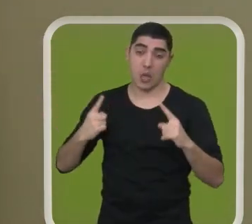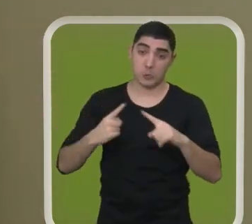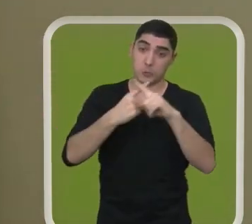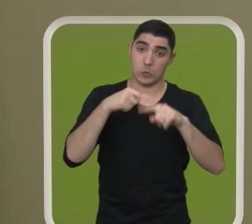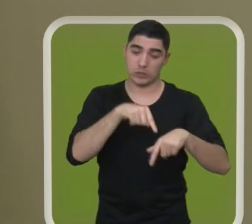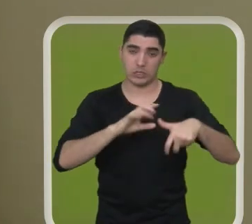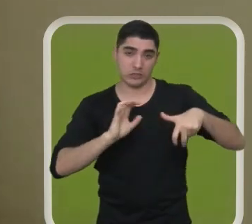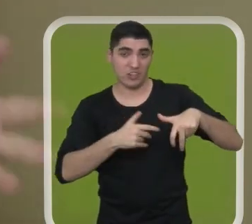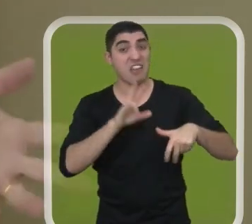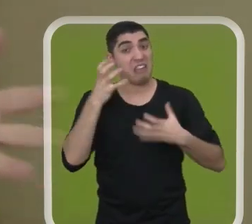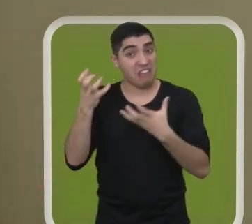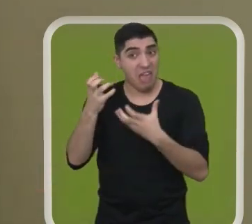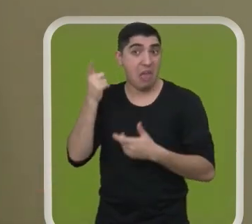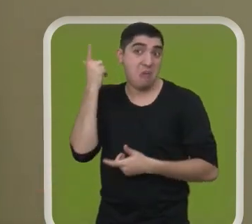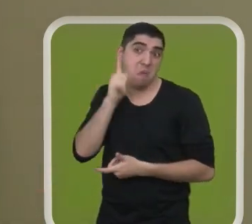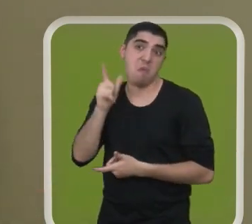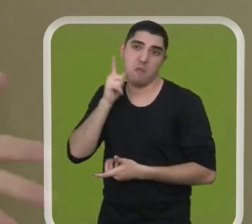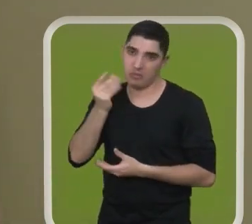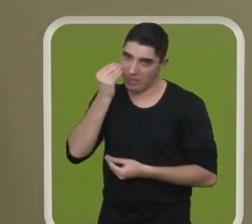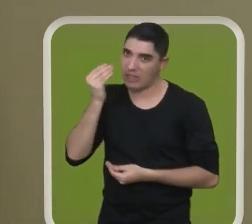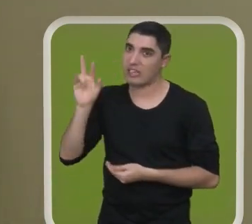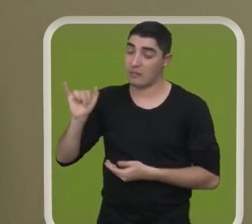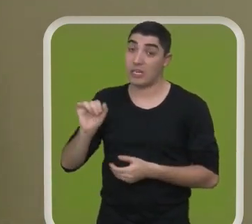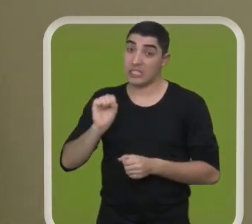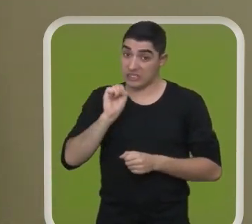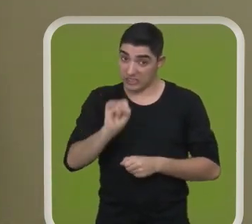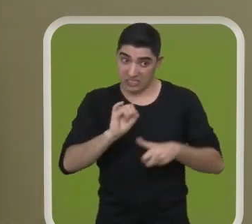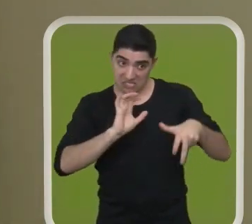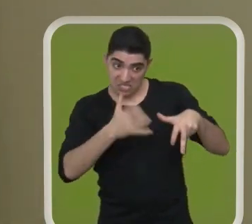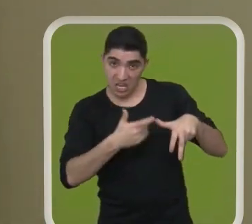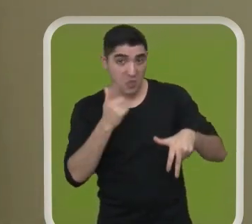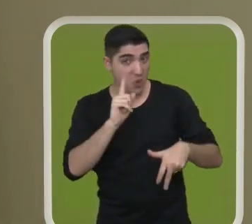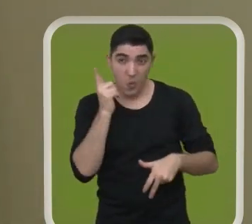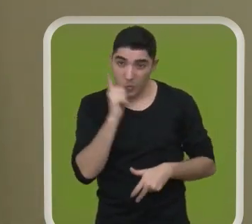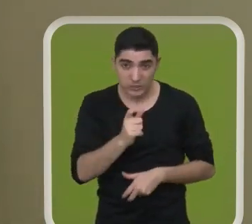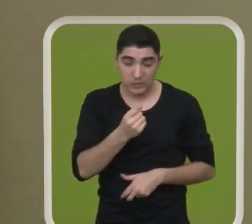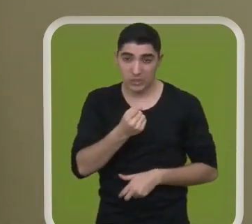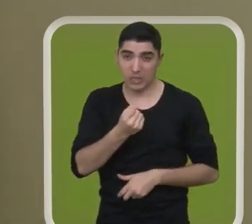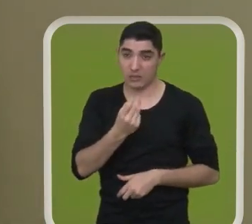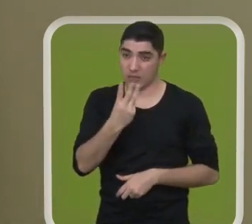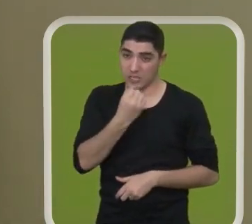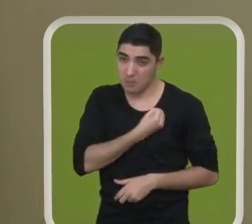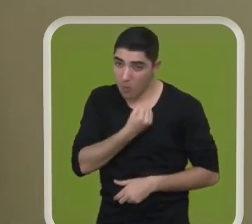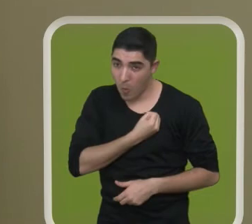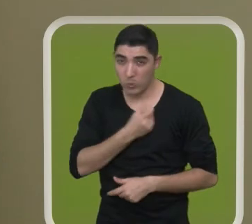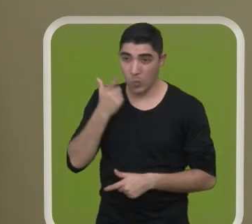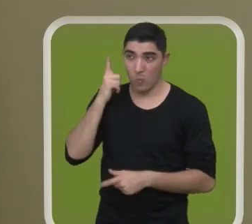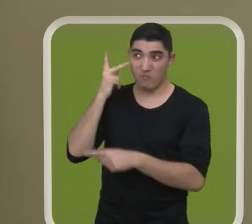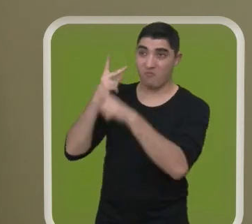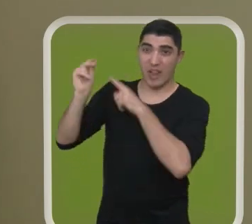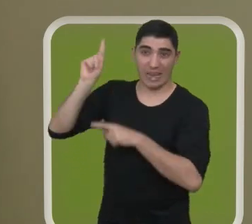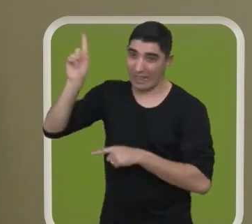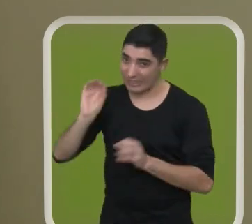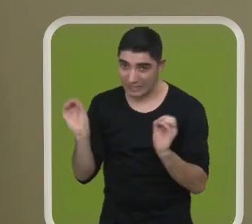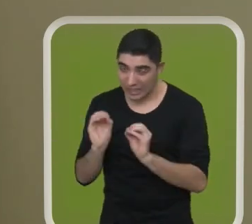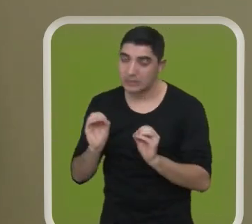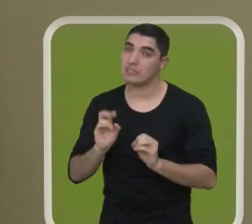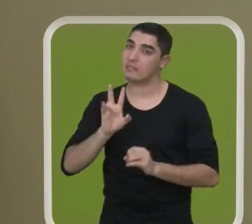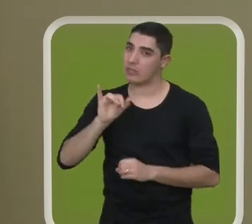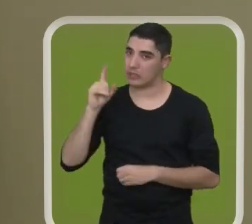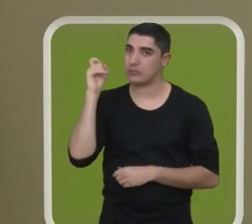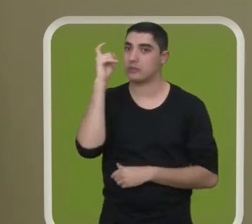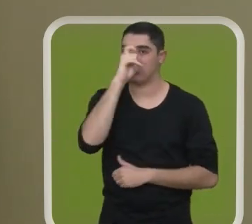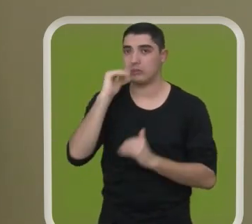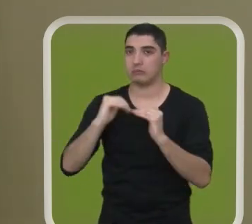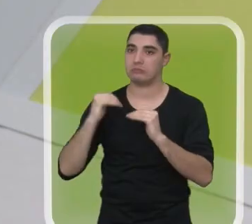vencer de qualquer jeito. E se o Joseense não conseguir os 3 pontos lá, realmente fica muito complicada a classificação para a